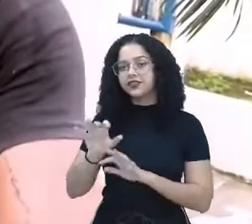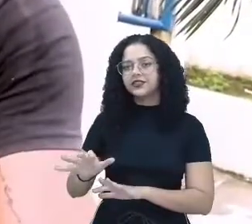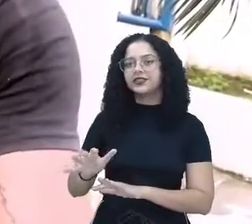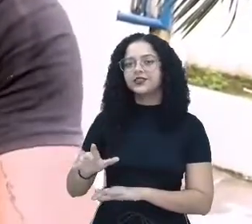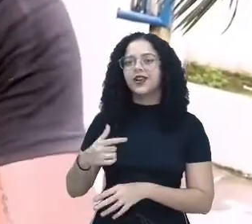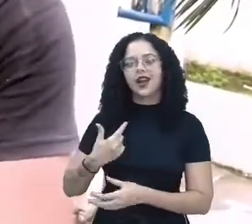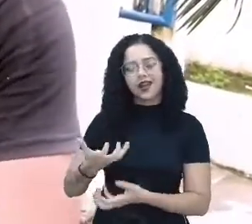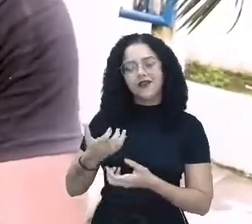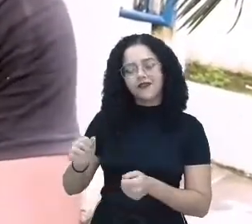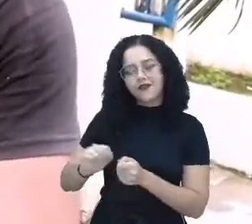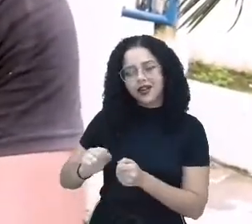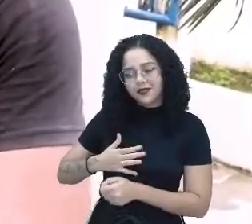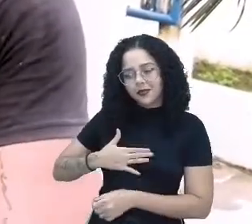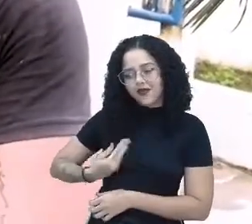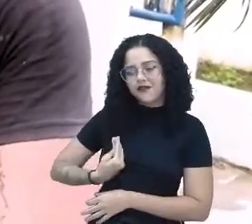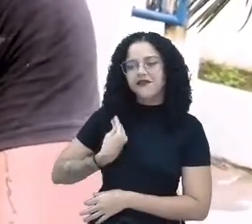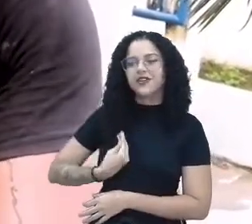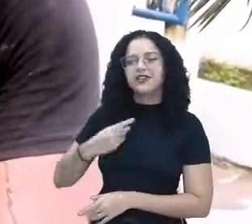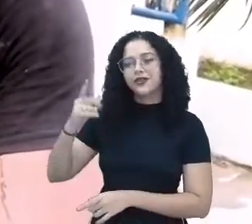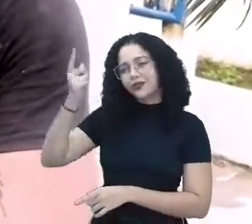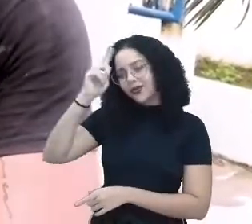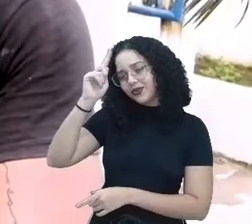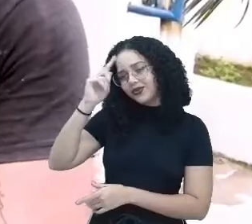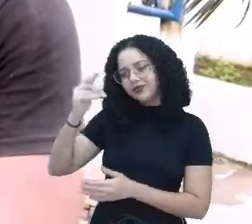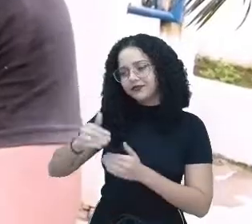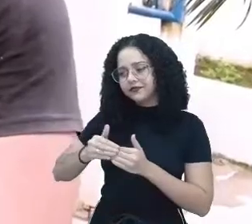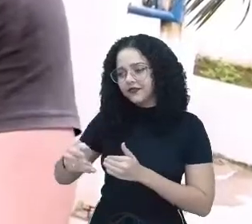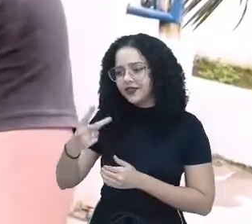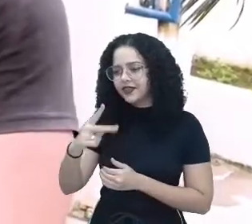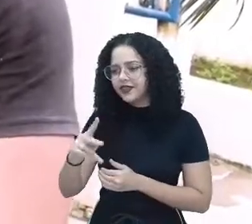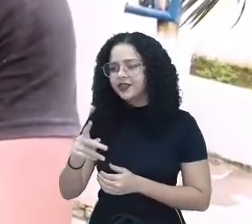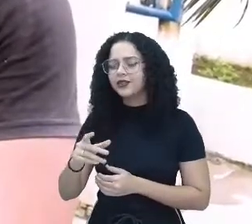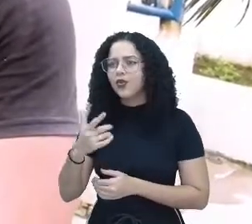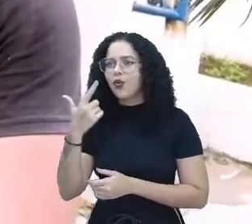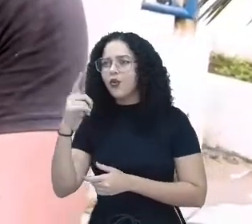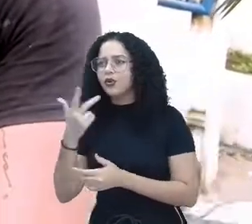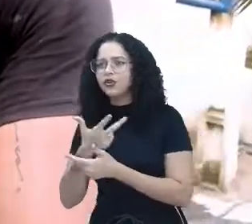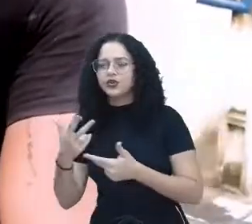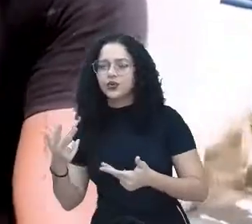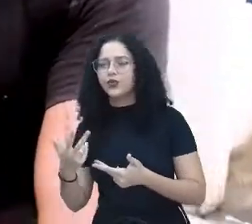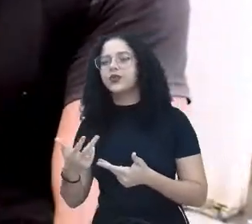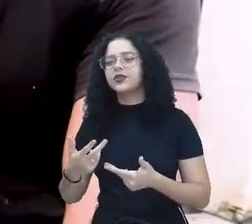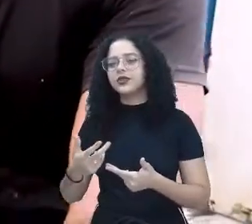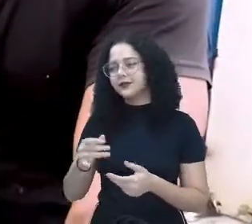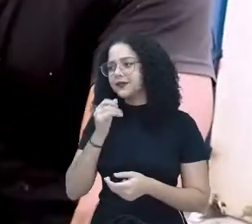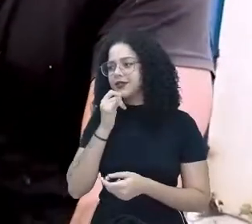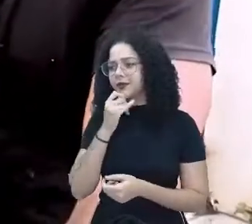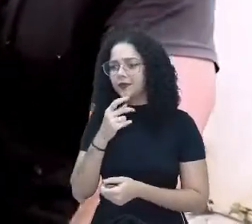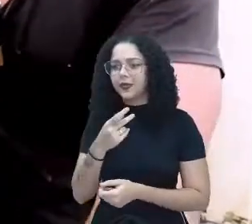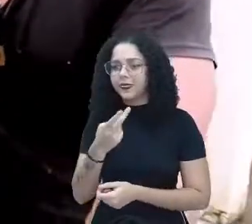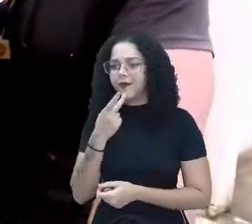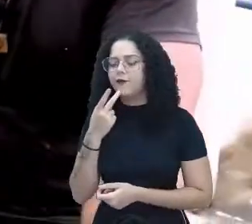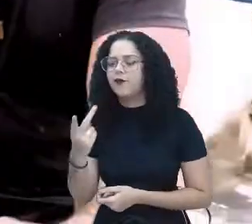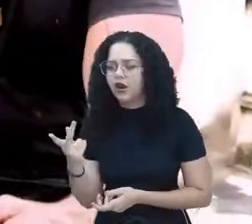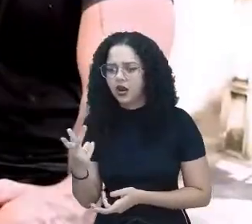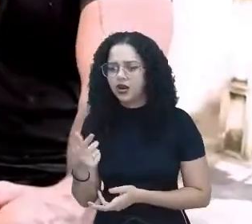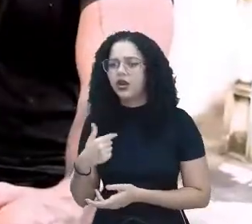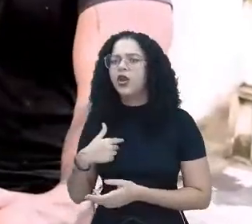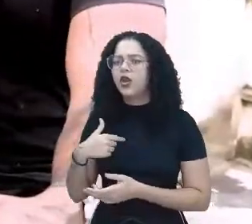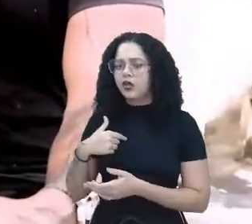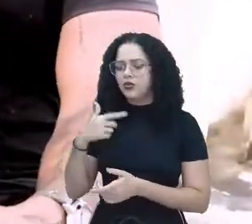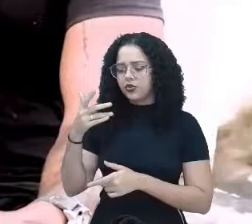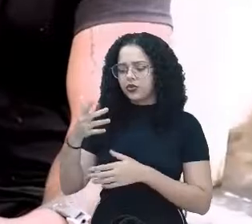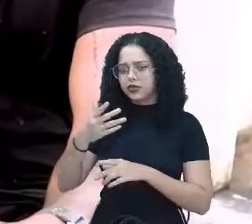minha prática constante. E, através disso aí, eu uso as minhas ferramentas, seja a fala, porque eu trabalho com